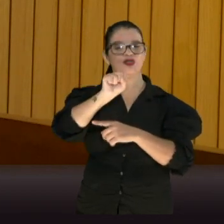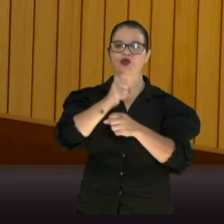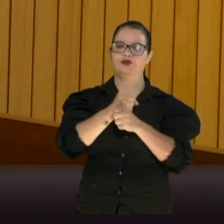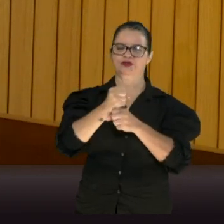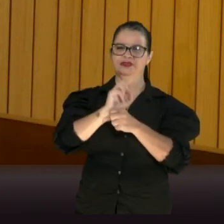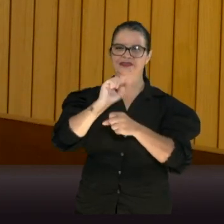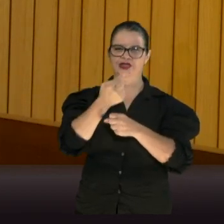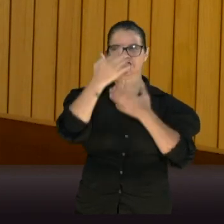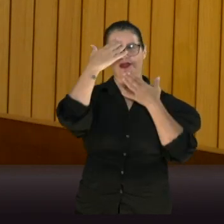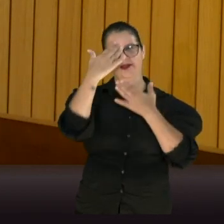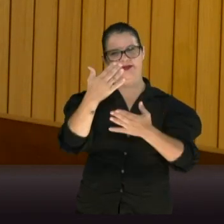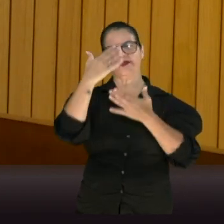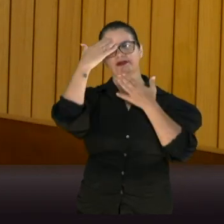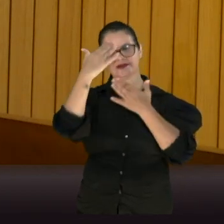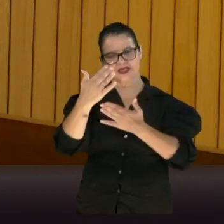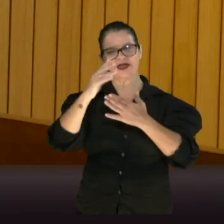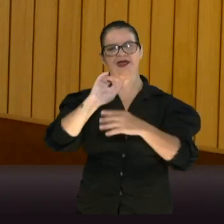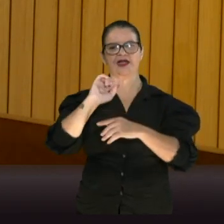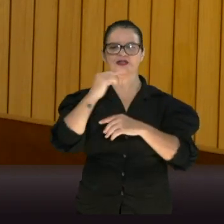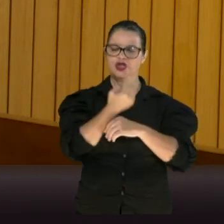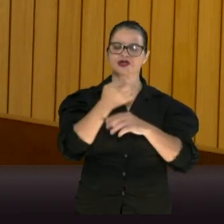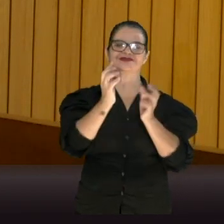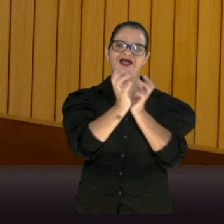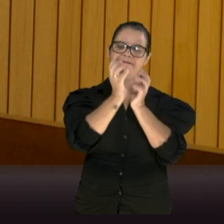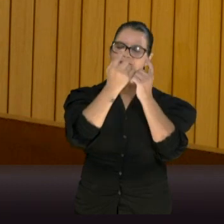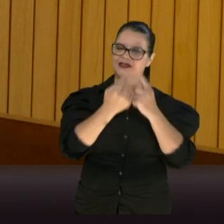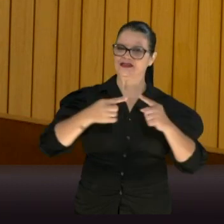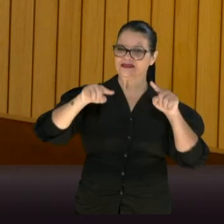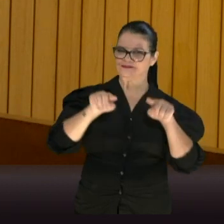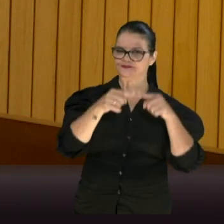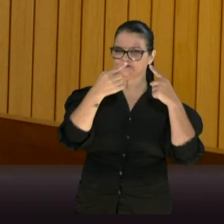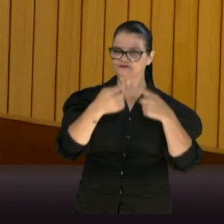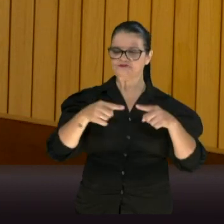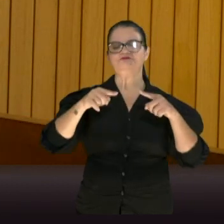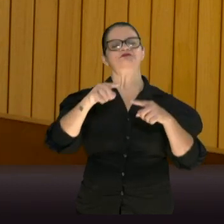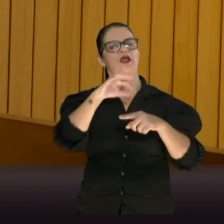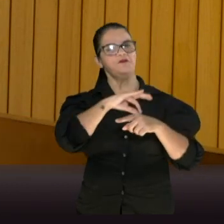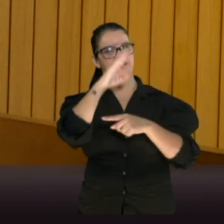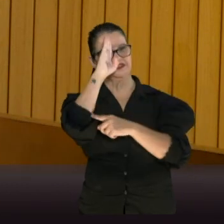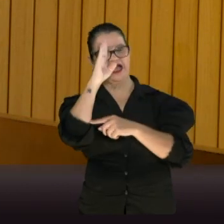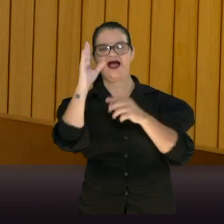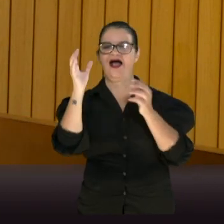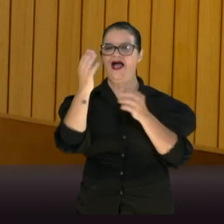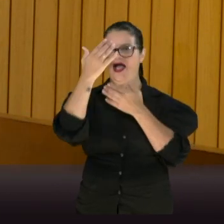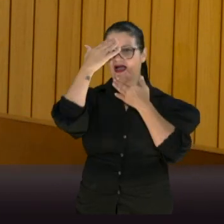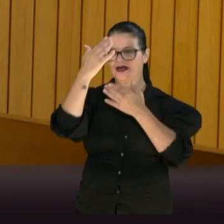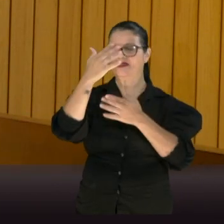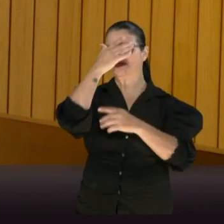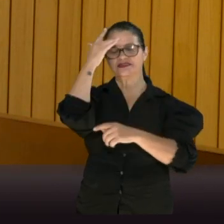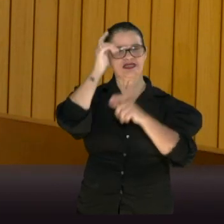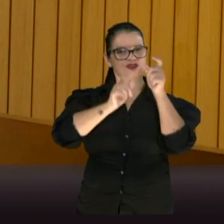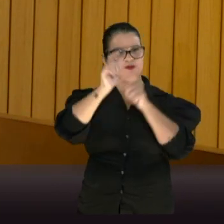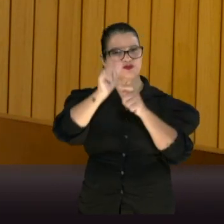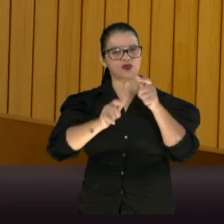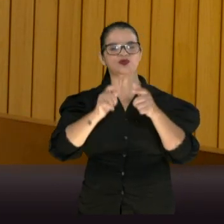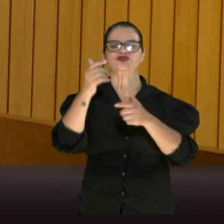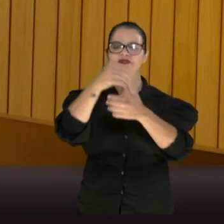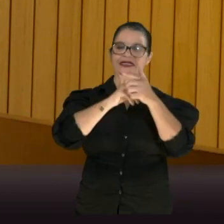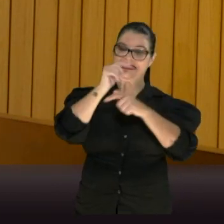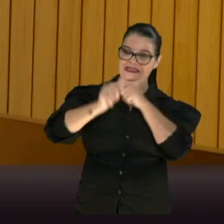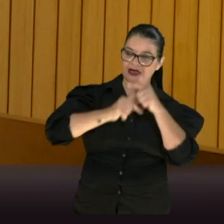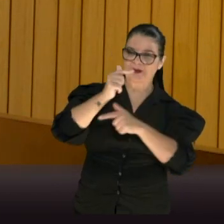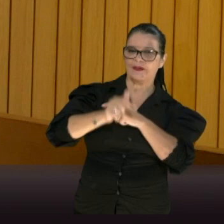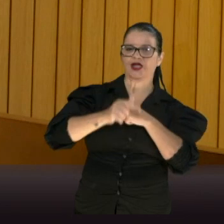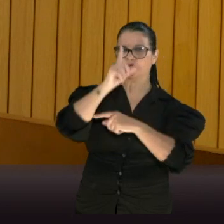agradece. Agradece a nossa banda da Polícia Militar, agradece aqueles que fazem o hospital, agradece aqueles